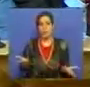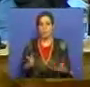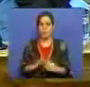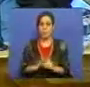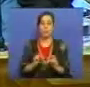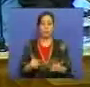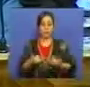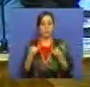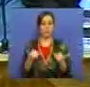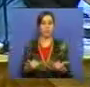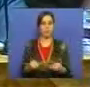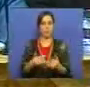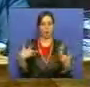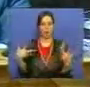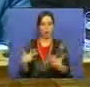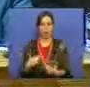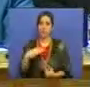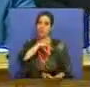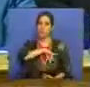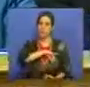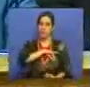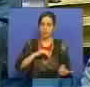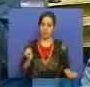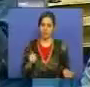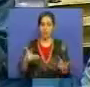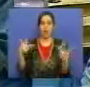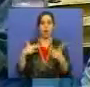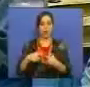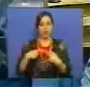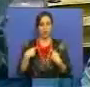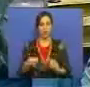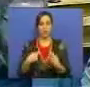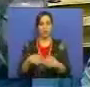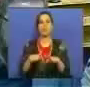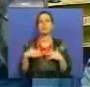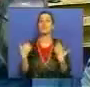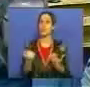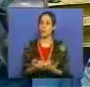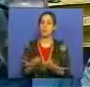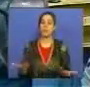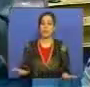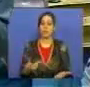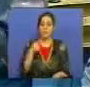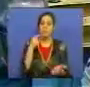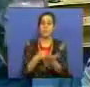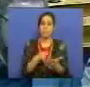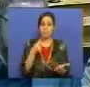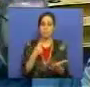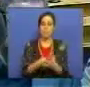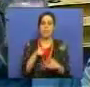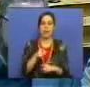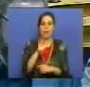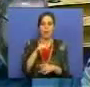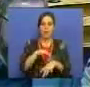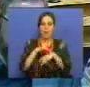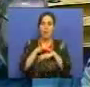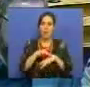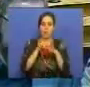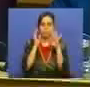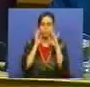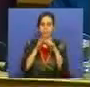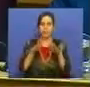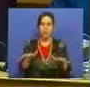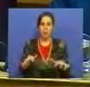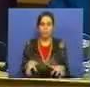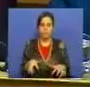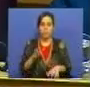ser depois em cortes salariais e em cortes de despesas sociais que vamos pagar esta obsessão da contenção